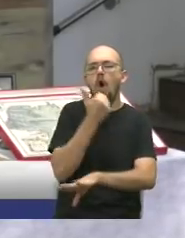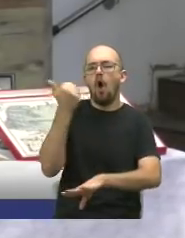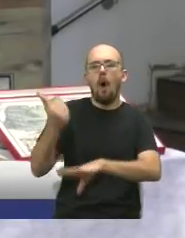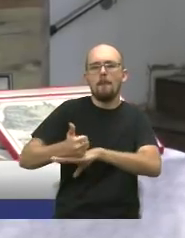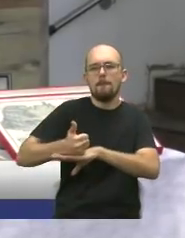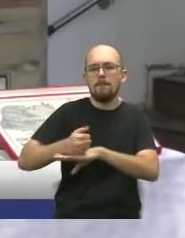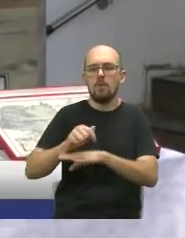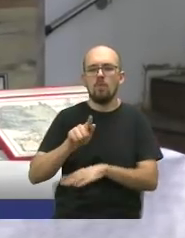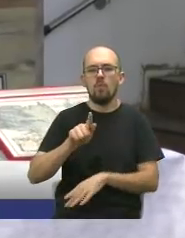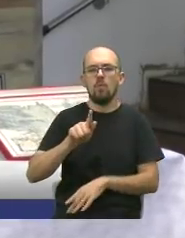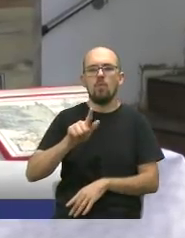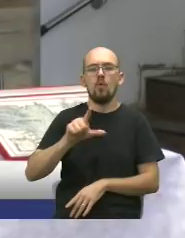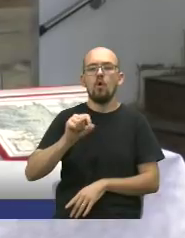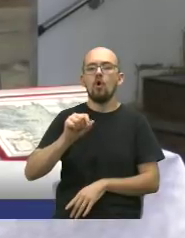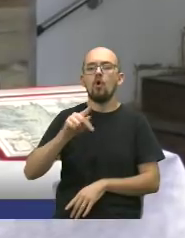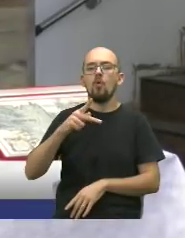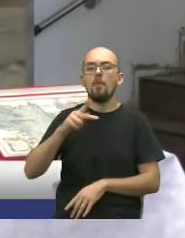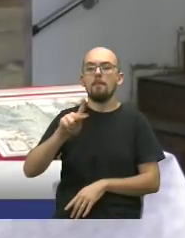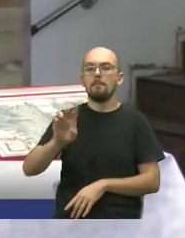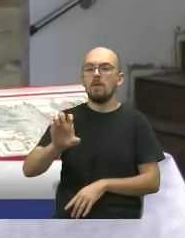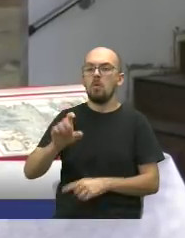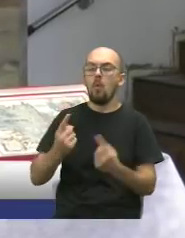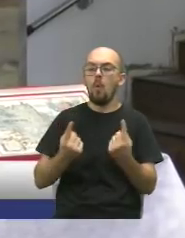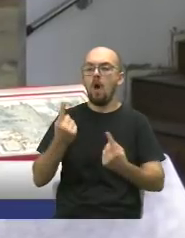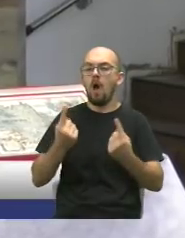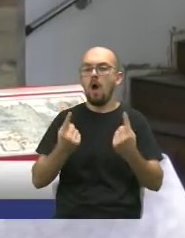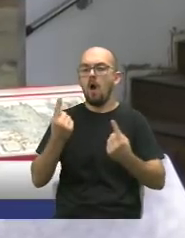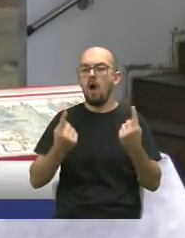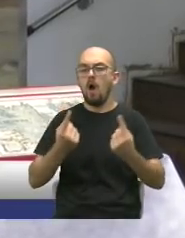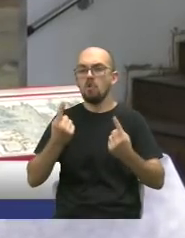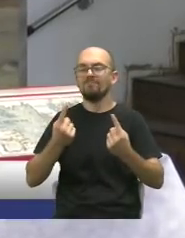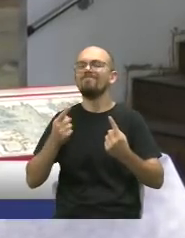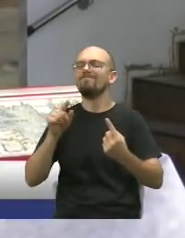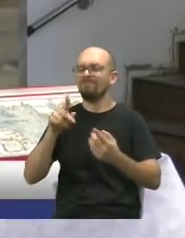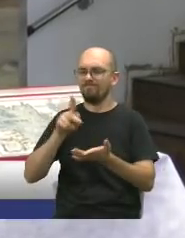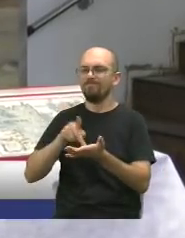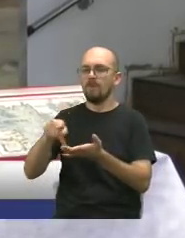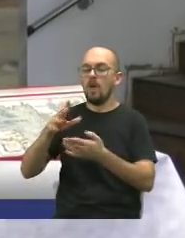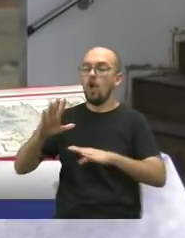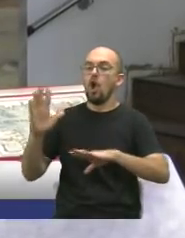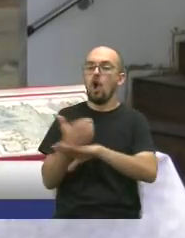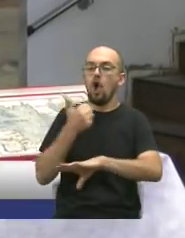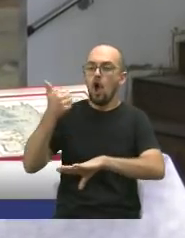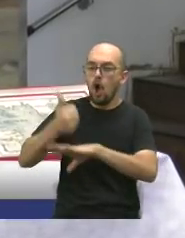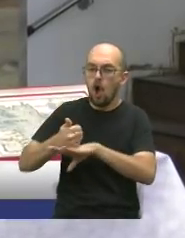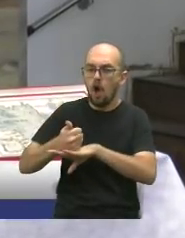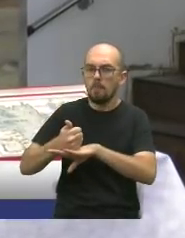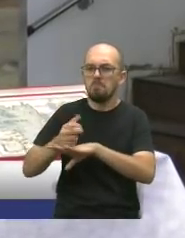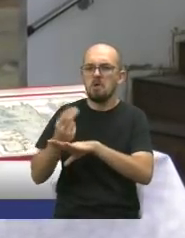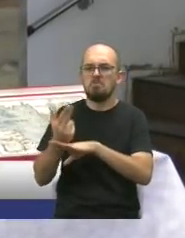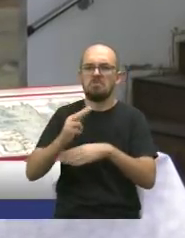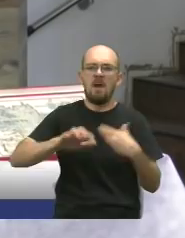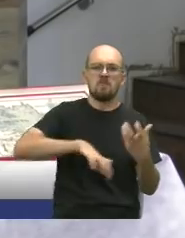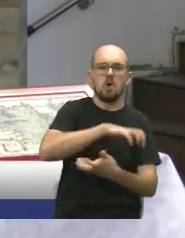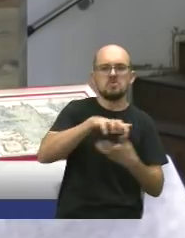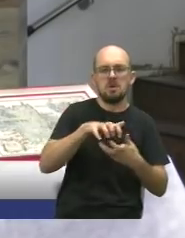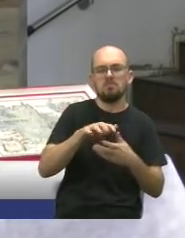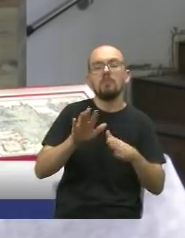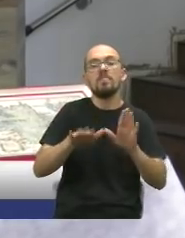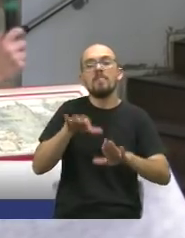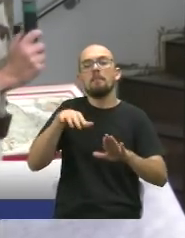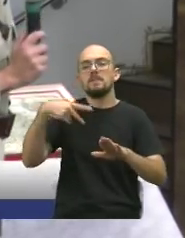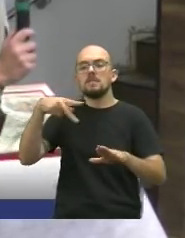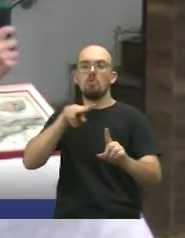golpe, que podemos chamar de revolução. Depende do seu viés, depende da sua preferência. Mas, para que